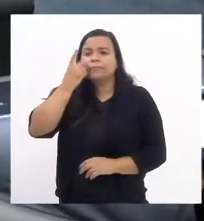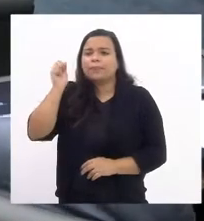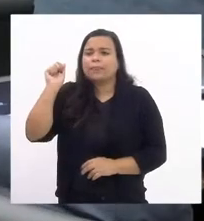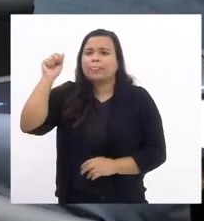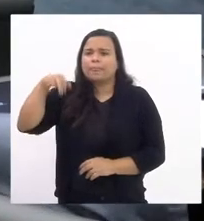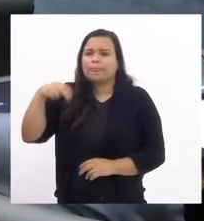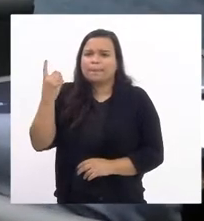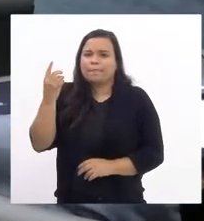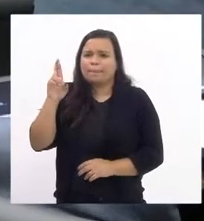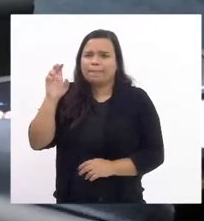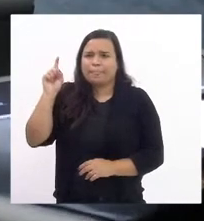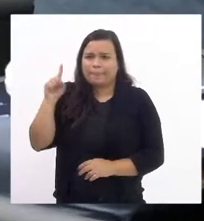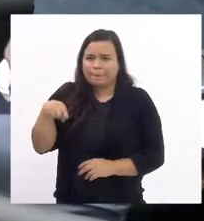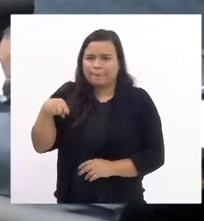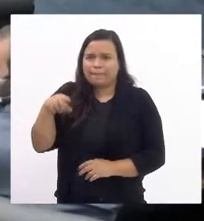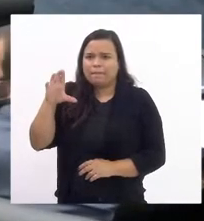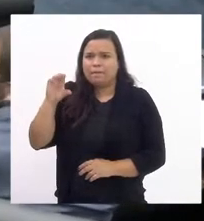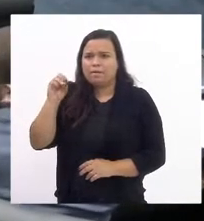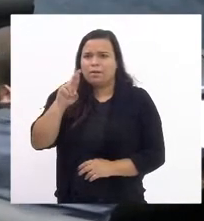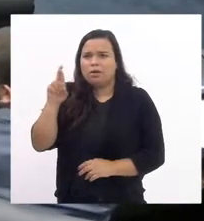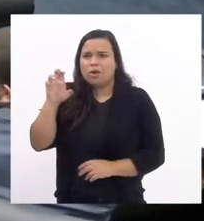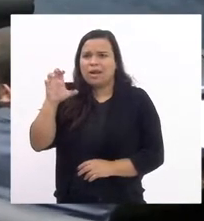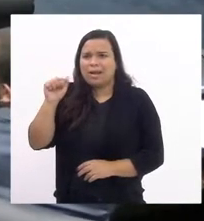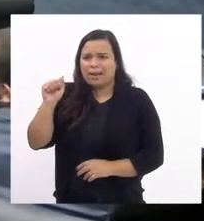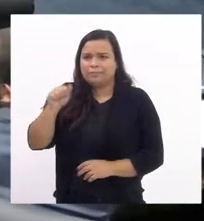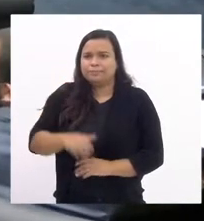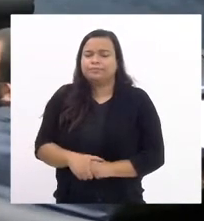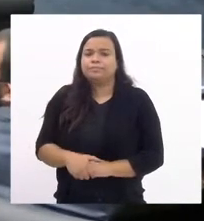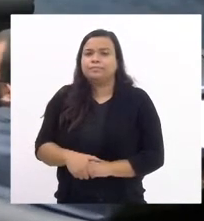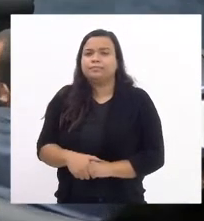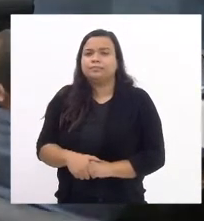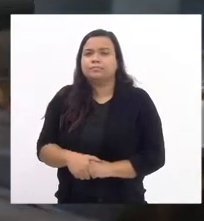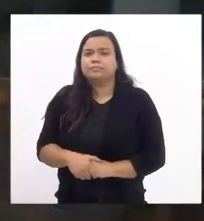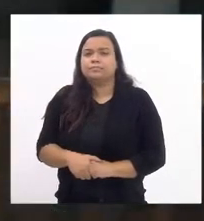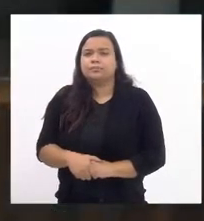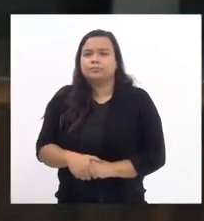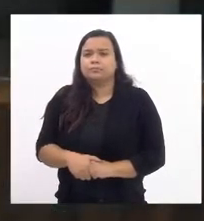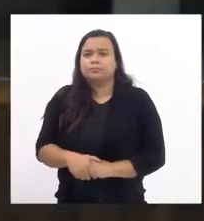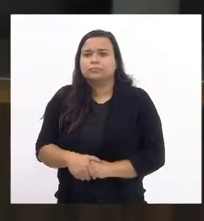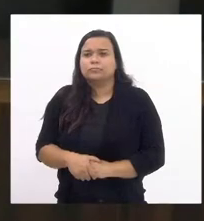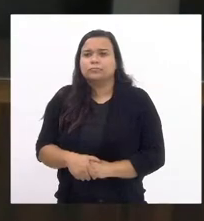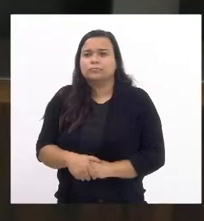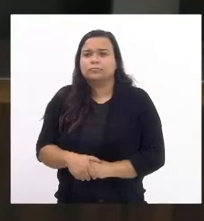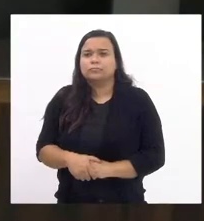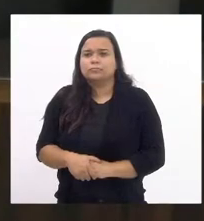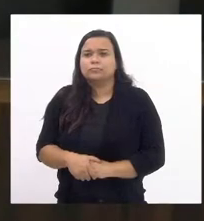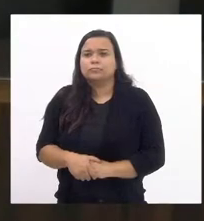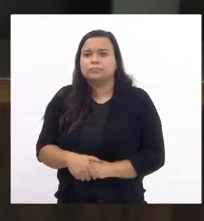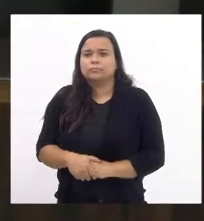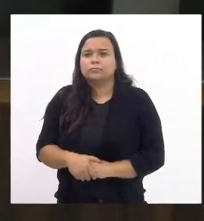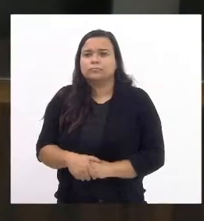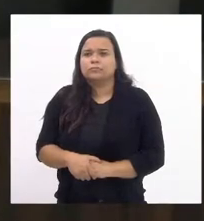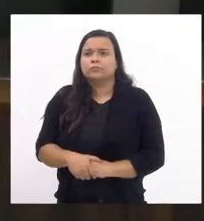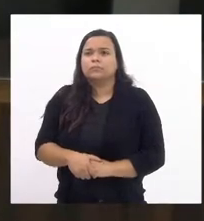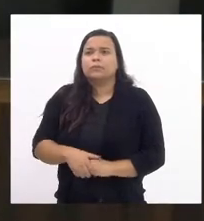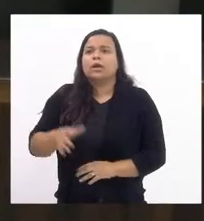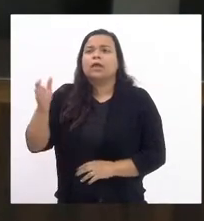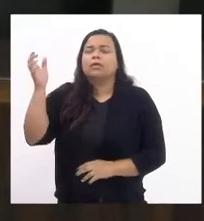Correia. Deputado André Correia. Deputado Átila